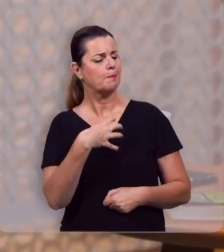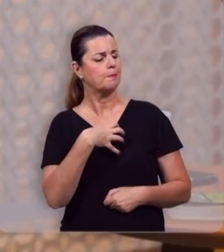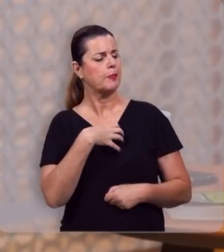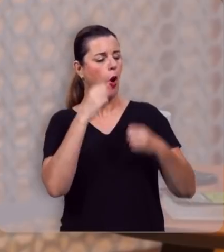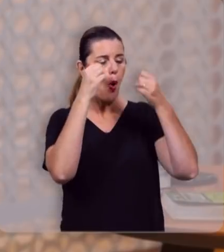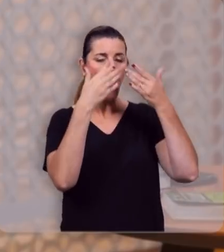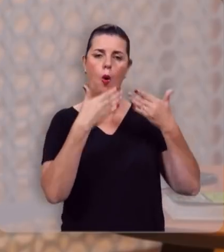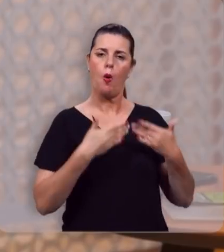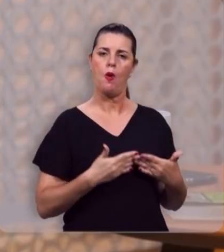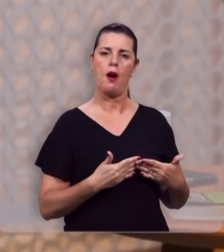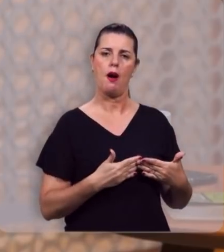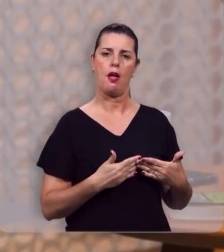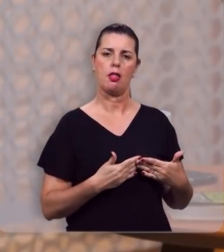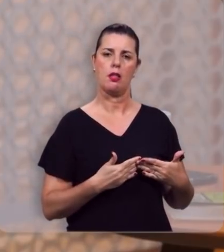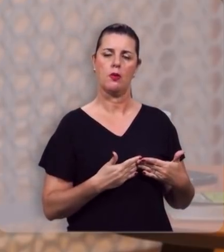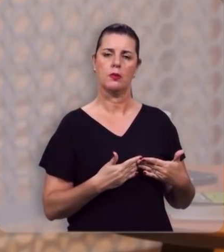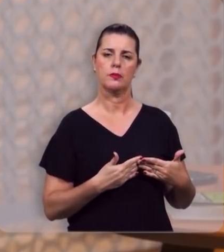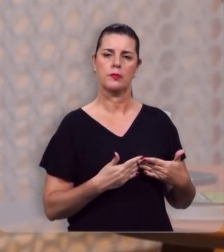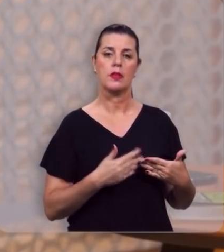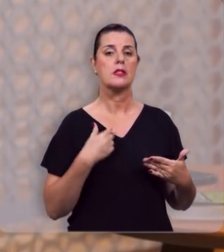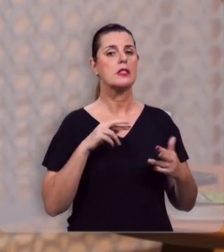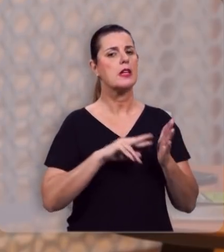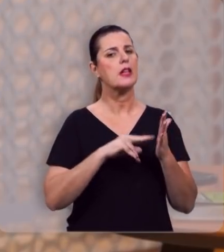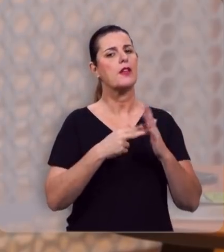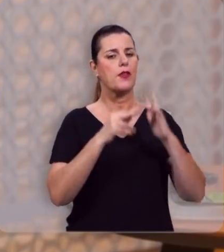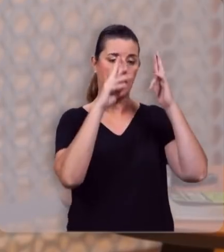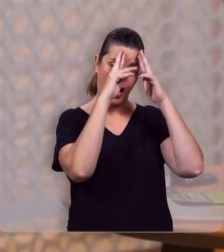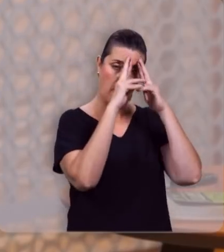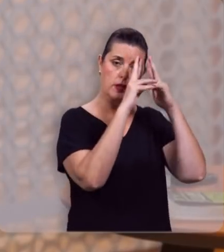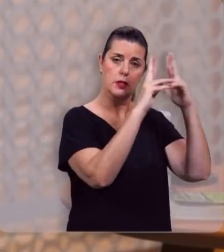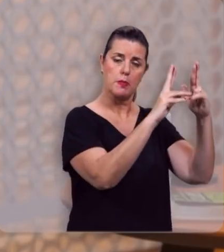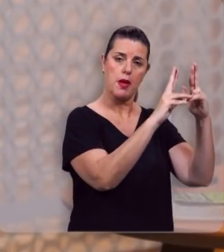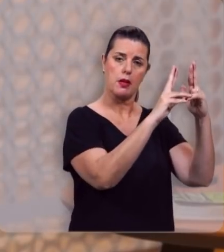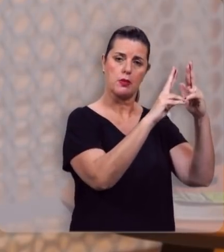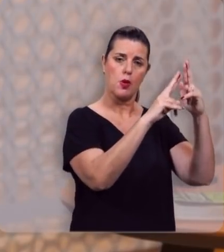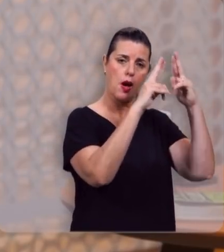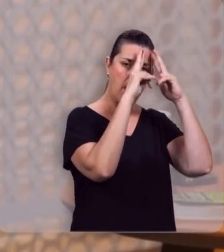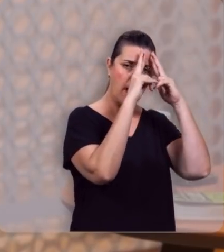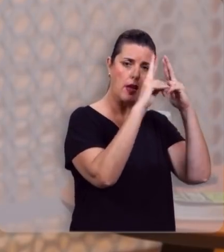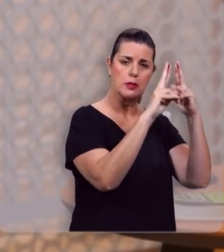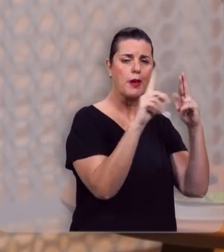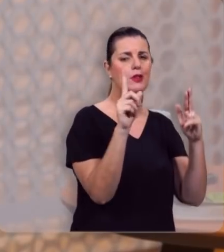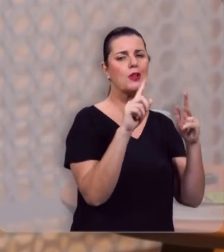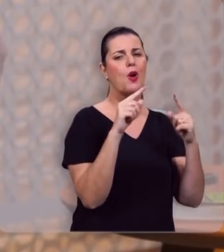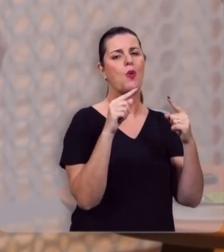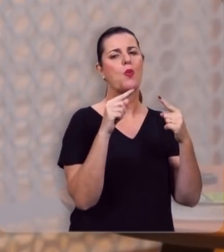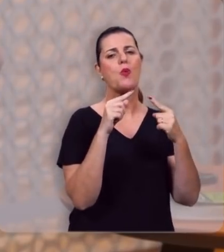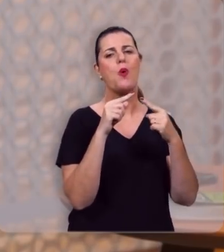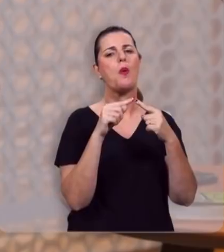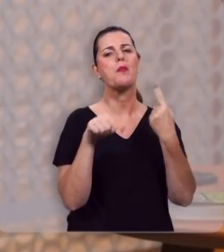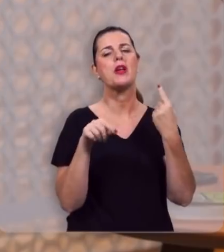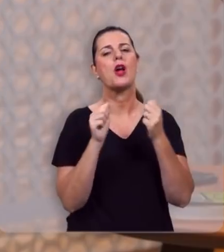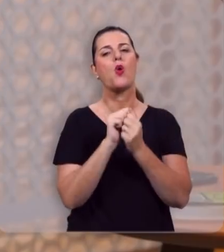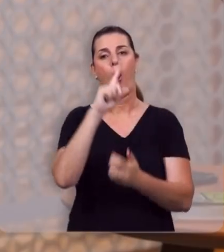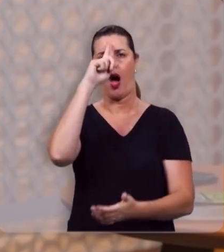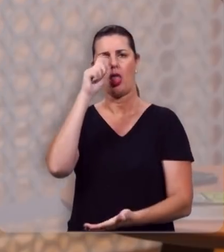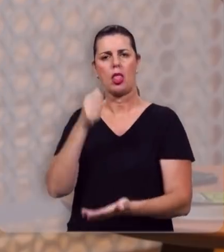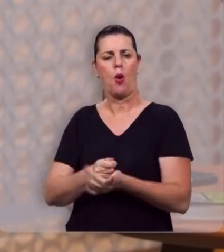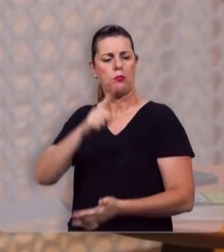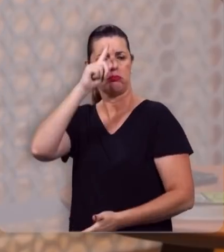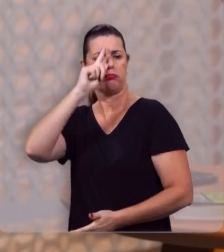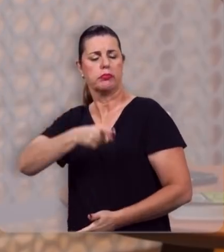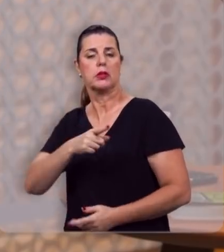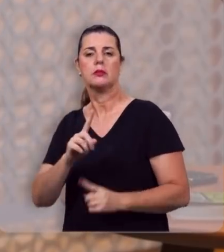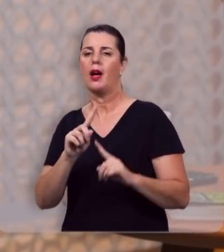sintam honrados. Isso tem a ver com respeito, e repare, respeito não está ligado à autoridade, mas